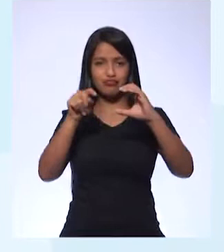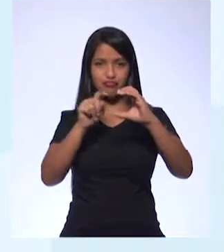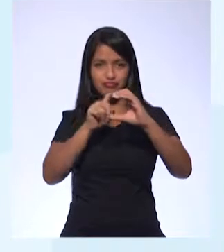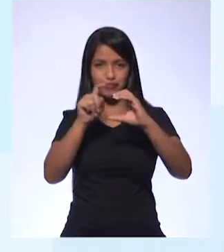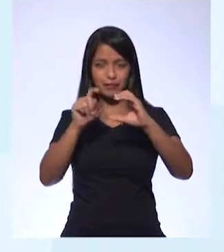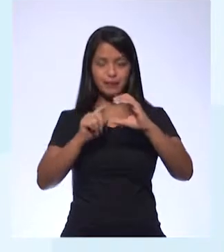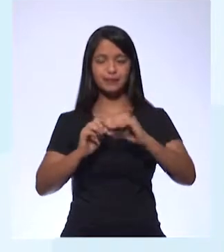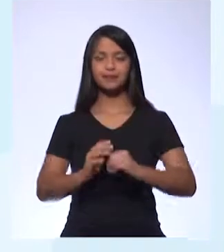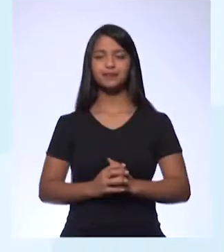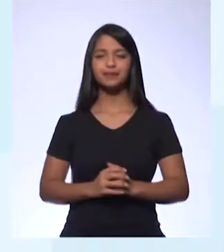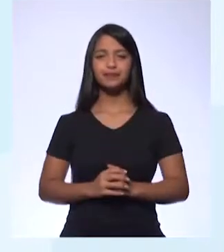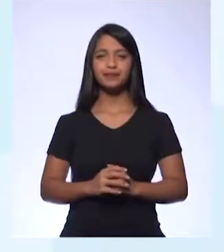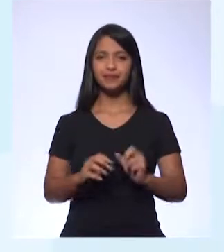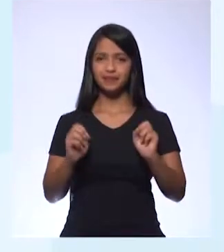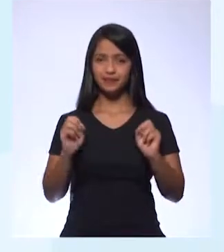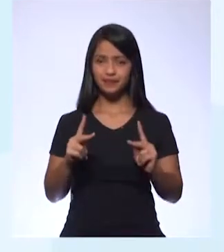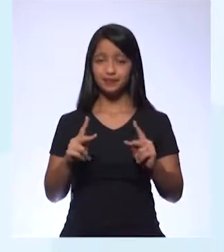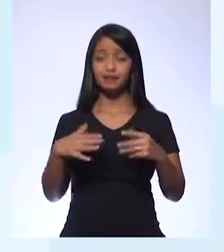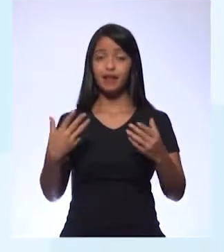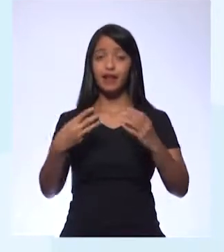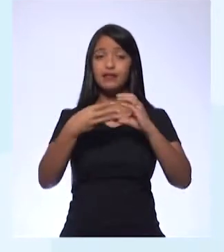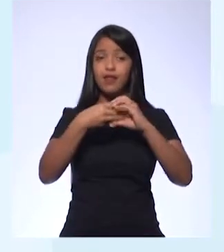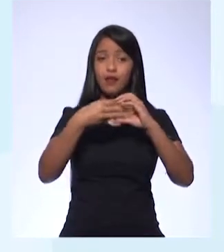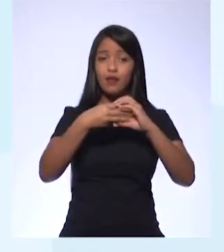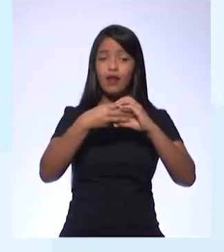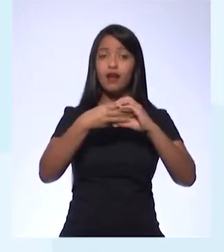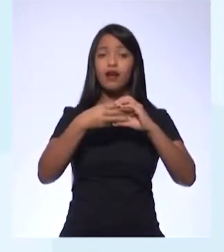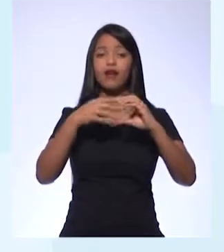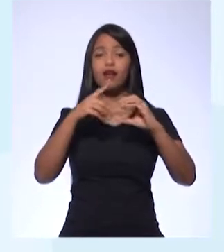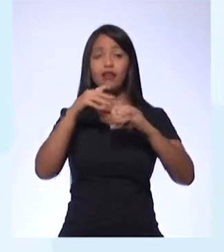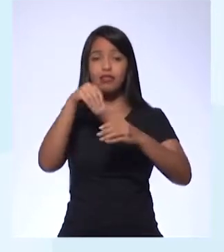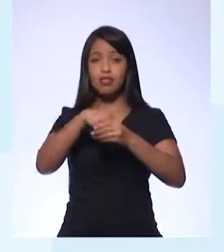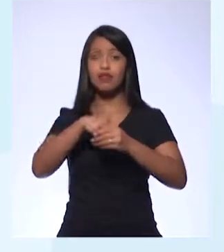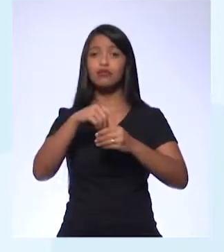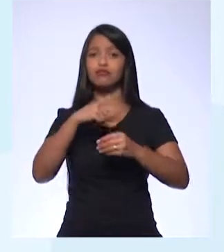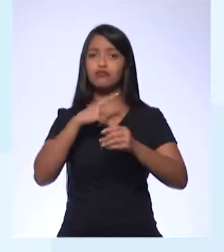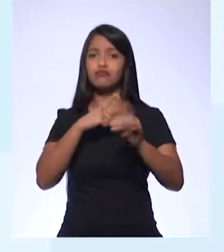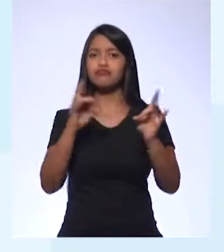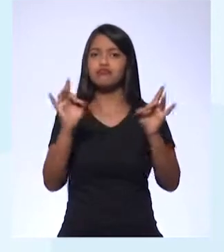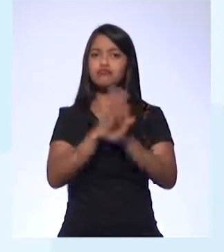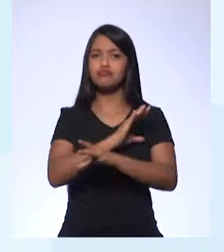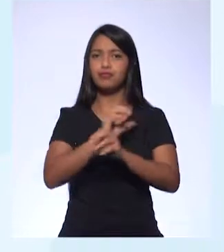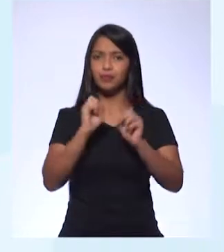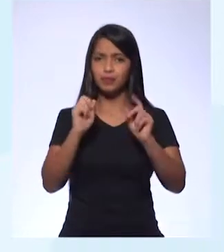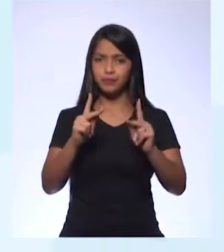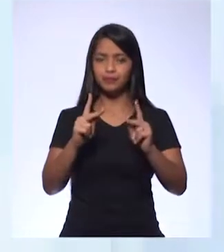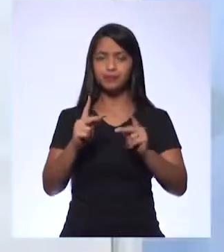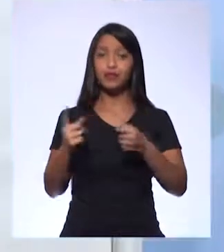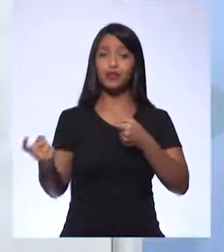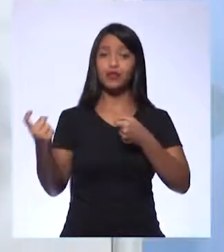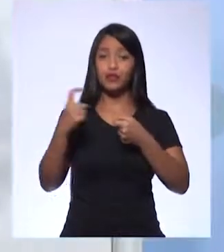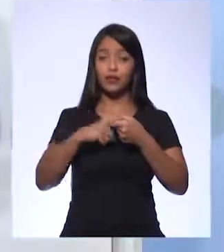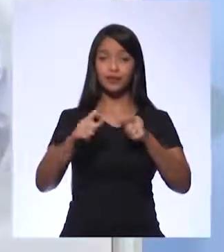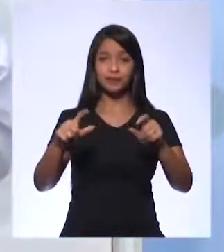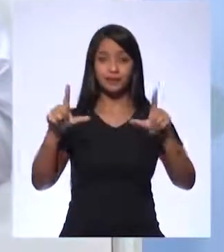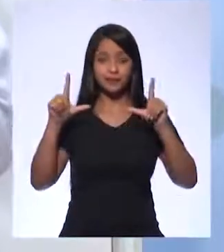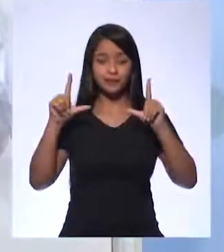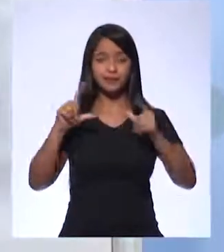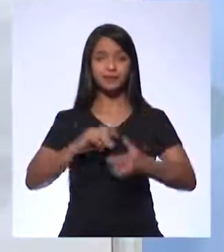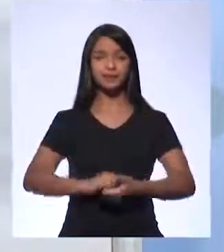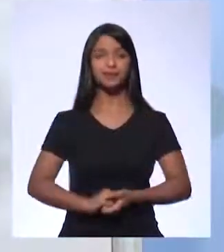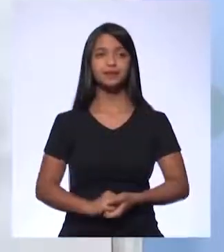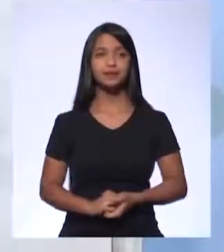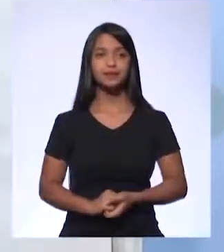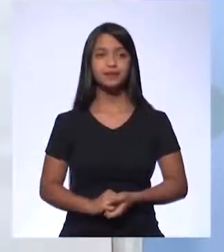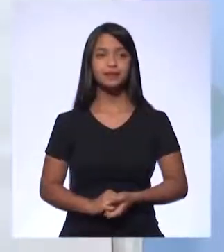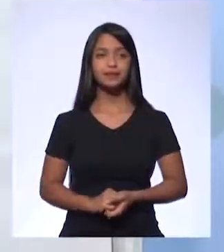de metabolismo. Então essa célula ela já vai ter metabolismos mais complexos, tá bom? Pode voltar para mim, por favor.